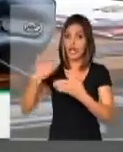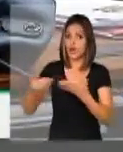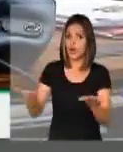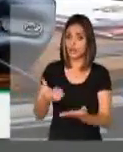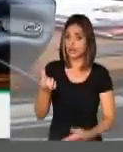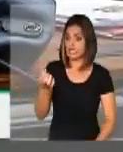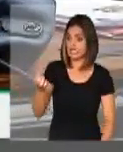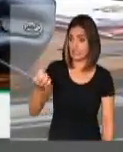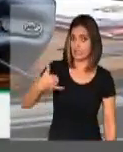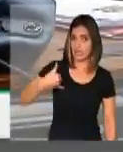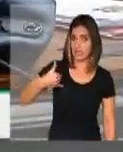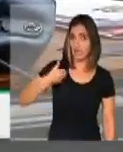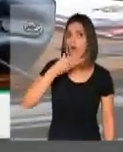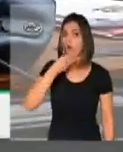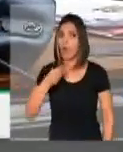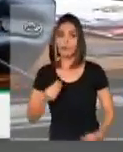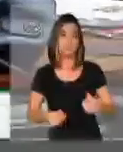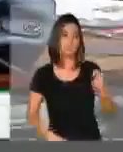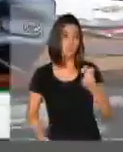homens e 55 para as mulheres.